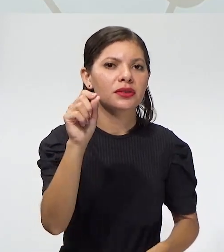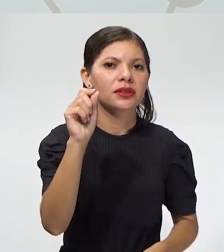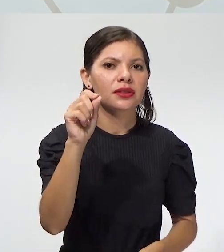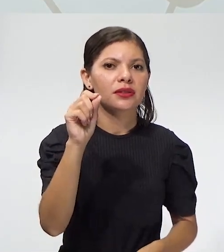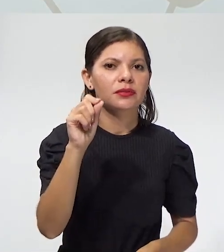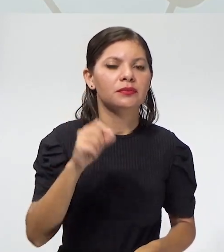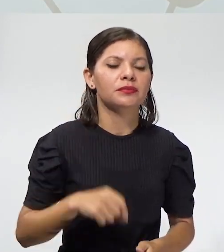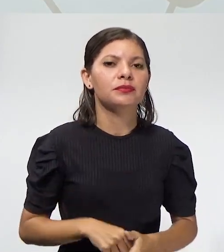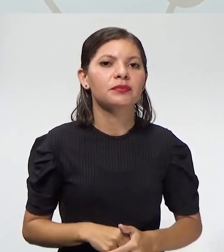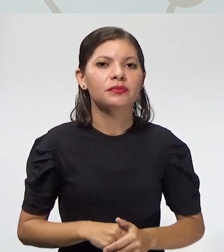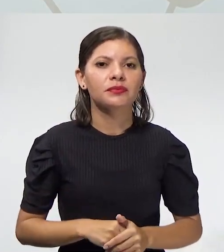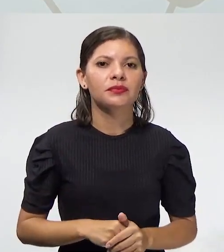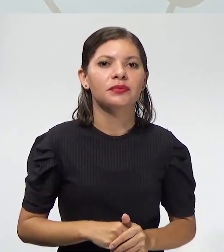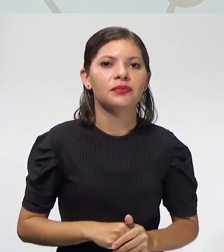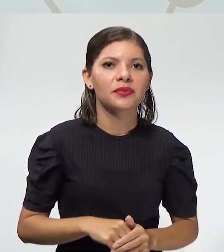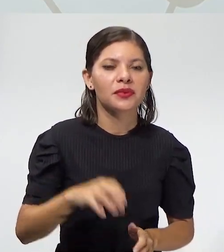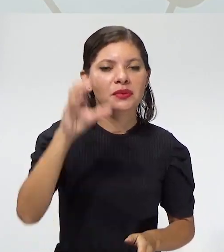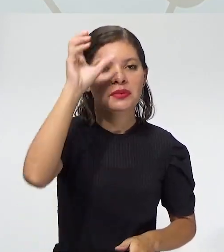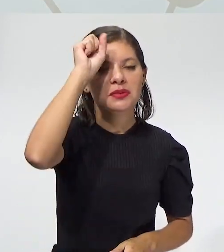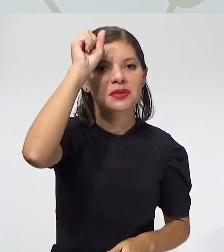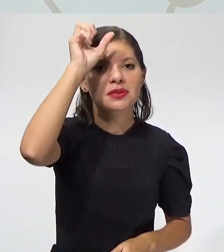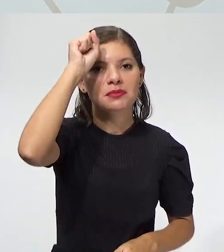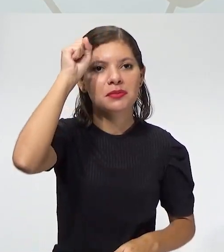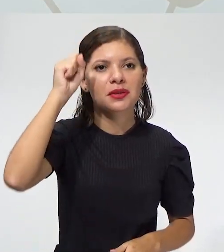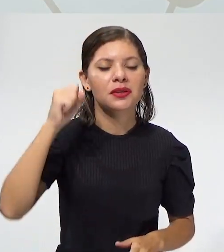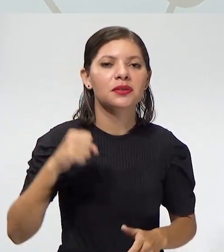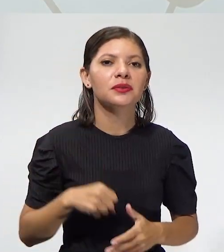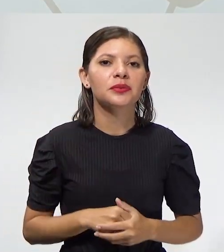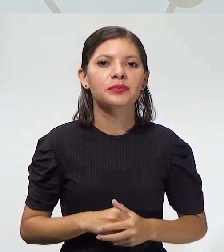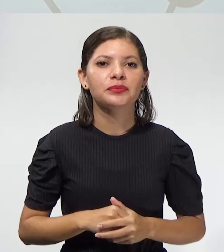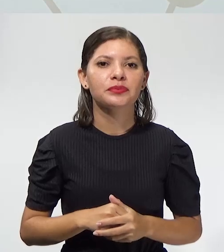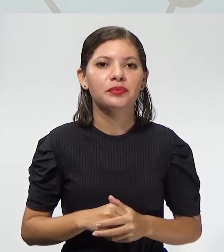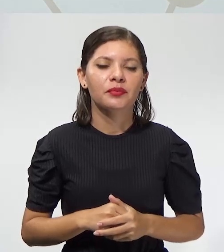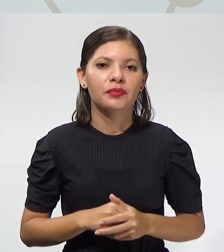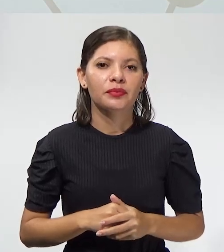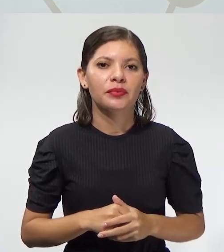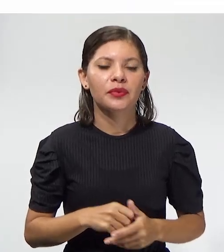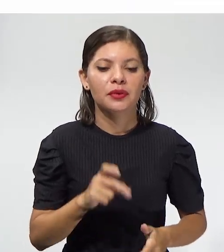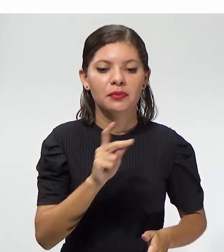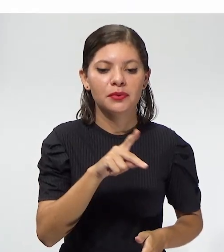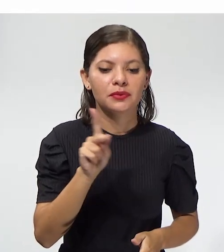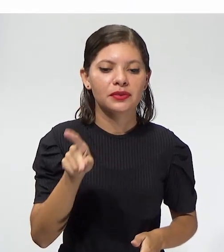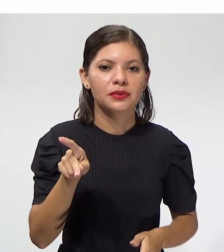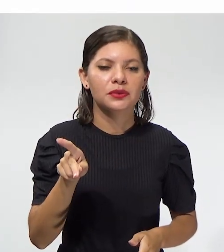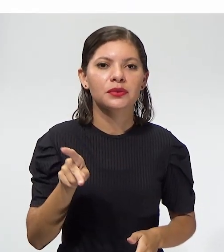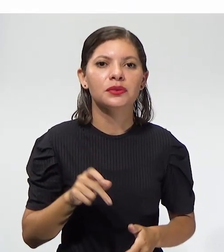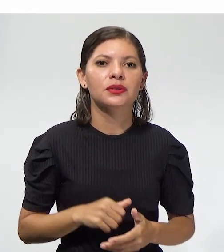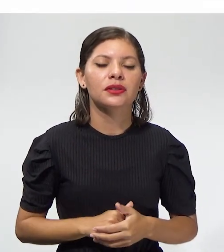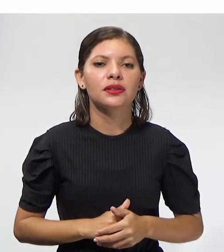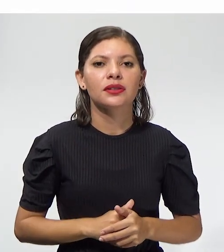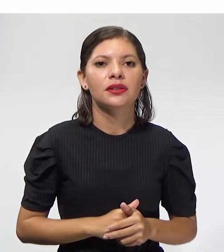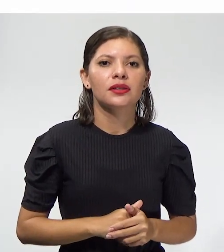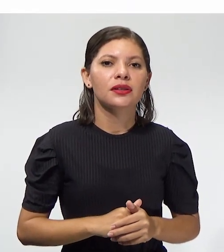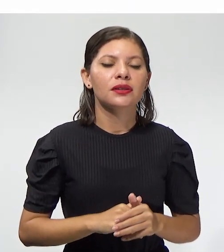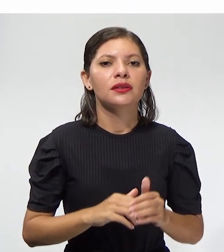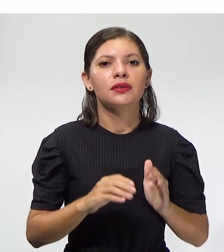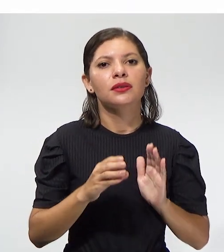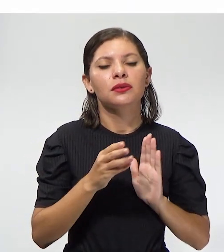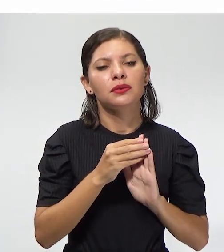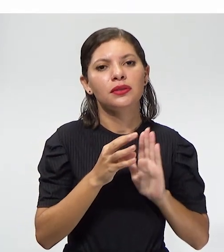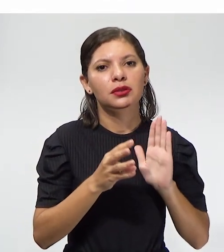extensão? Então, vamos navegar aí por outros conhecimentos, né? Passando aí, a professora Rosa